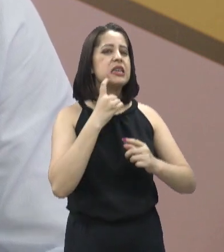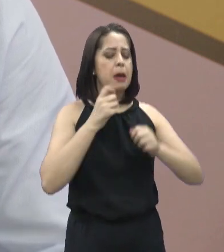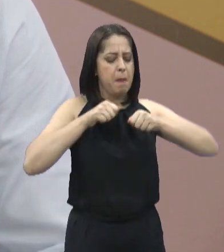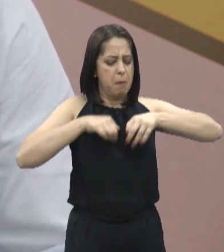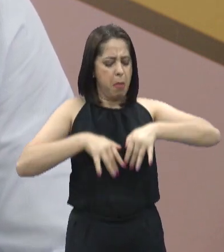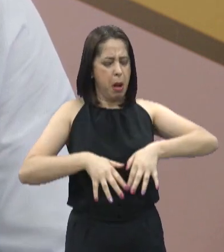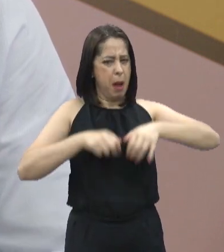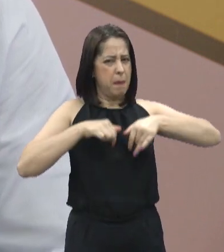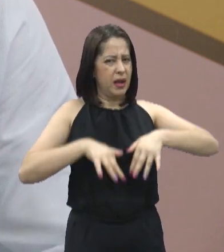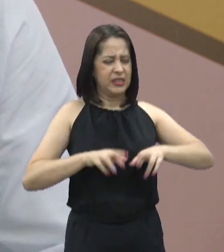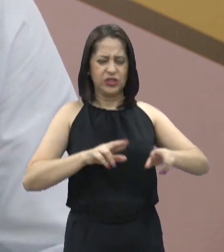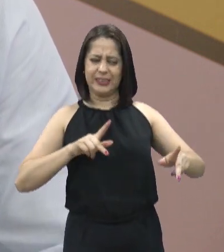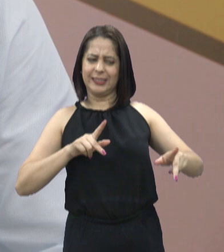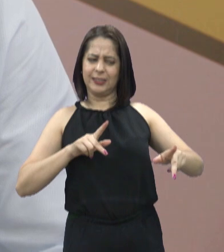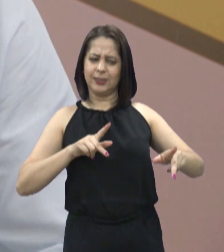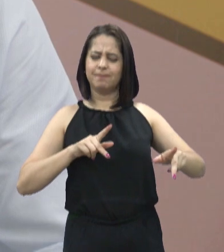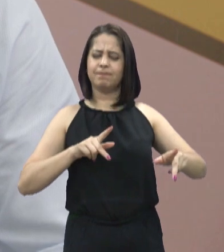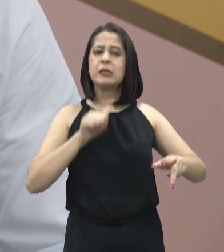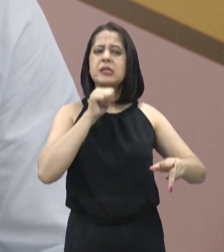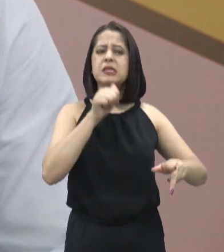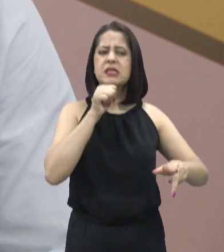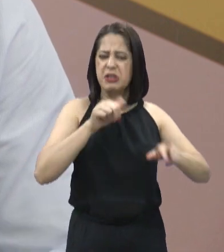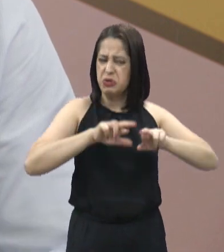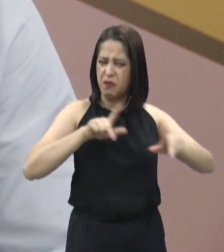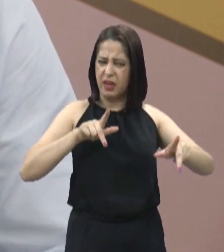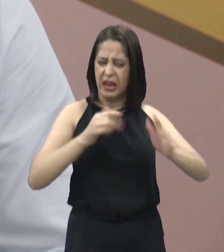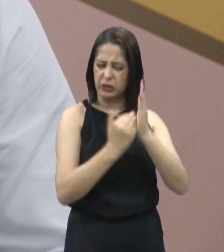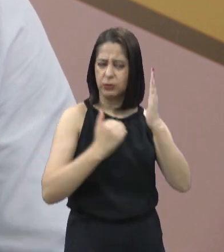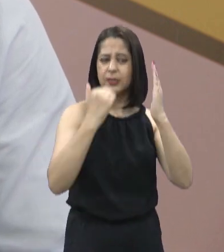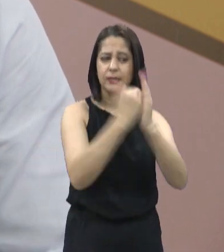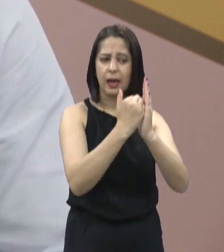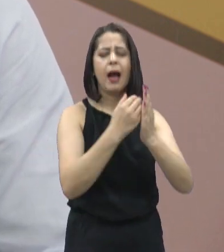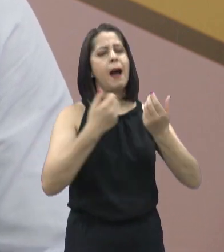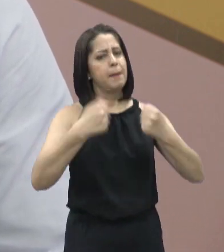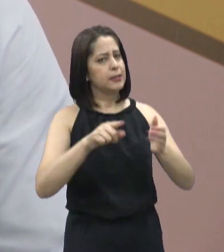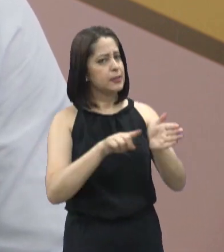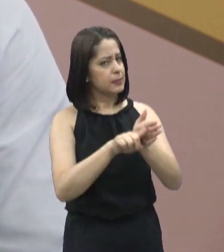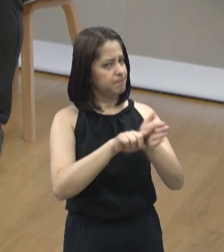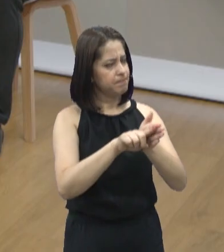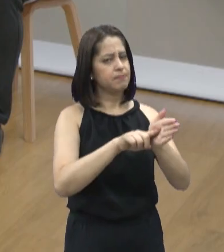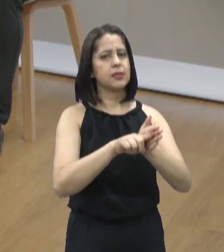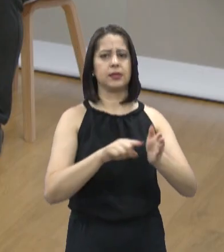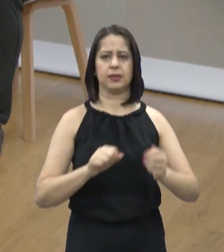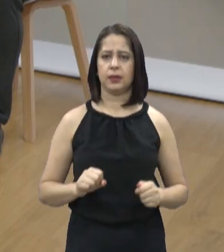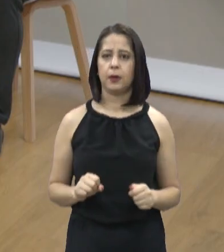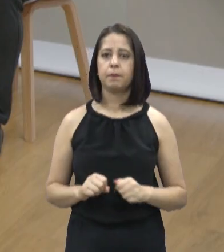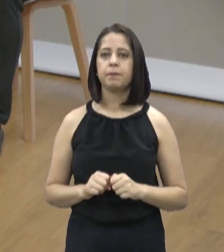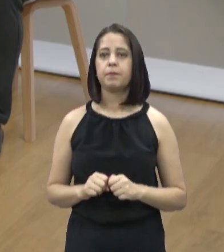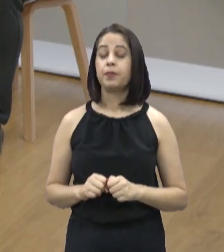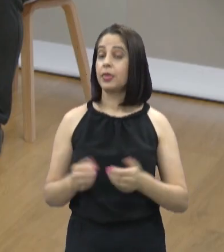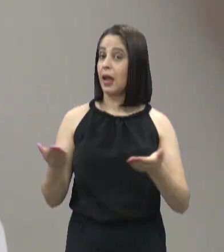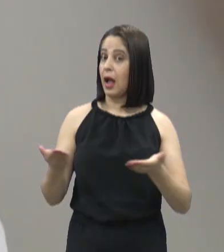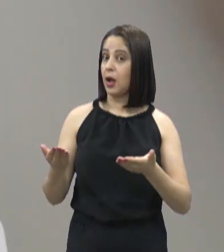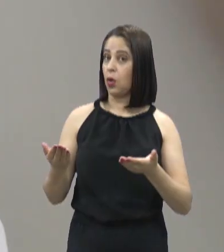anormal, a gente tem que ver, né? Porque na maioria das vezes não vai ser câncer, né? Mas a gente tem que descartar essa hipótese. Claro, doutor. E agora voltando